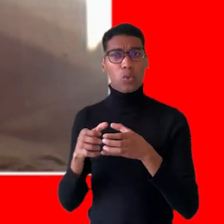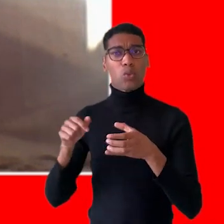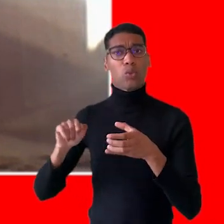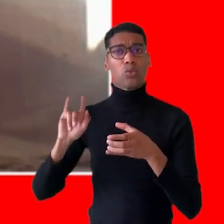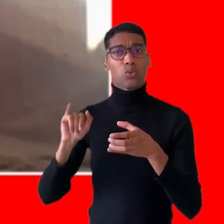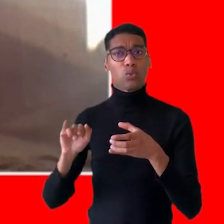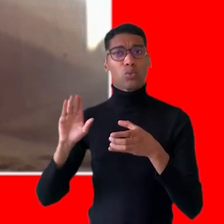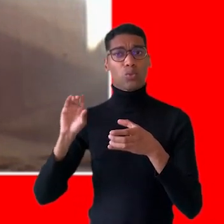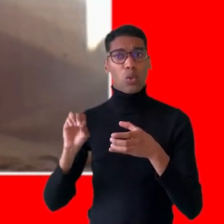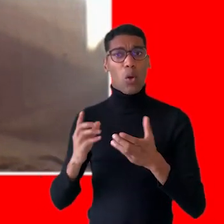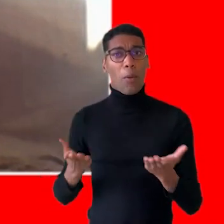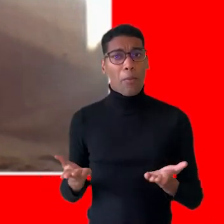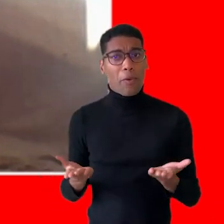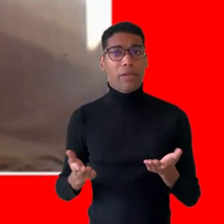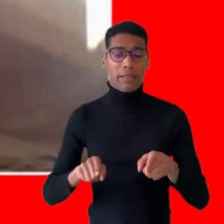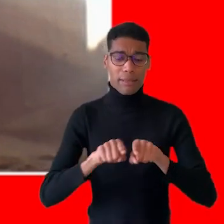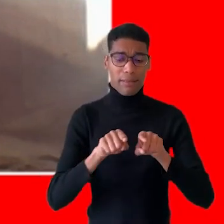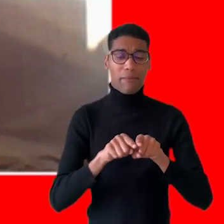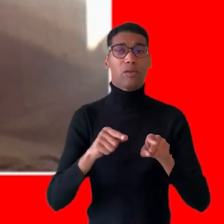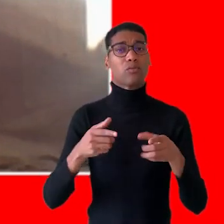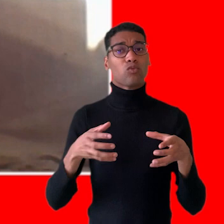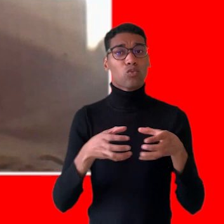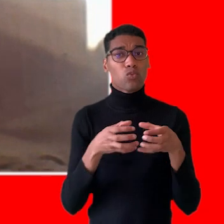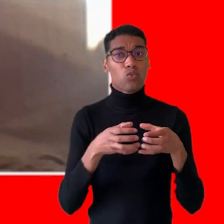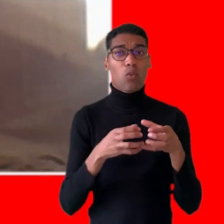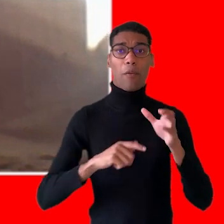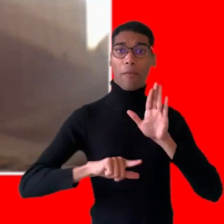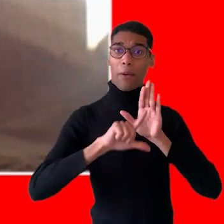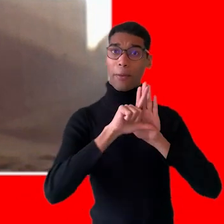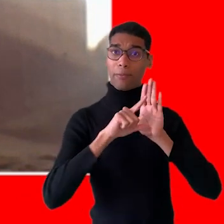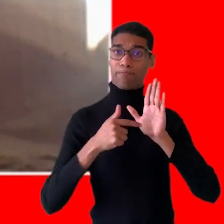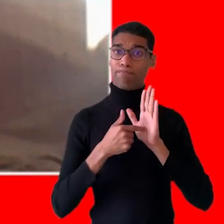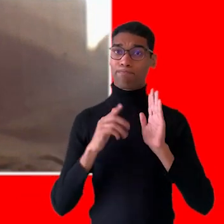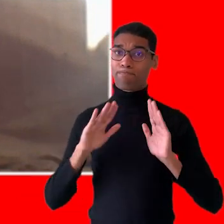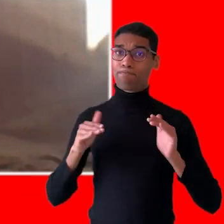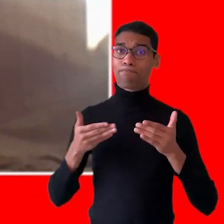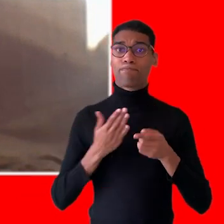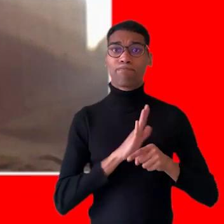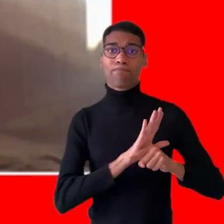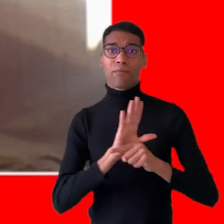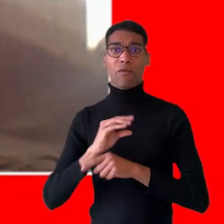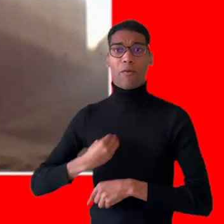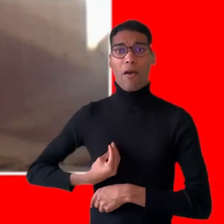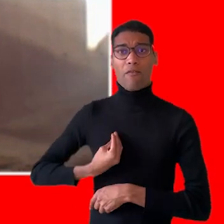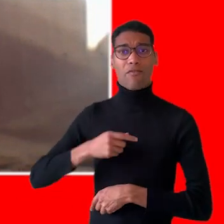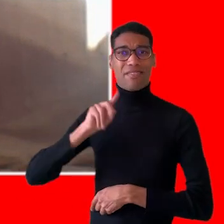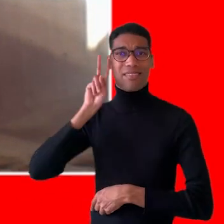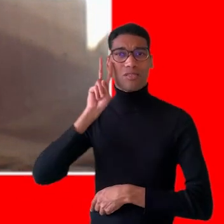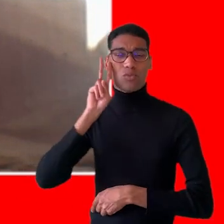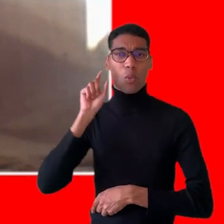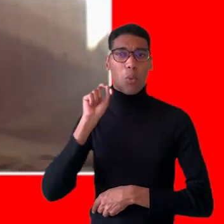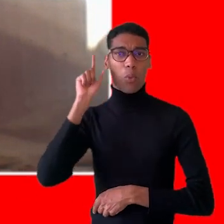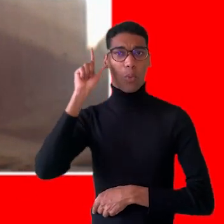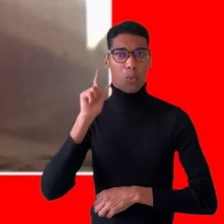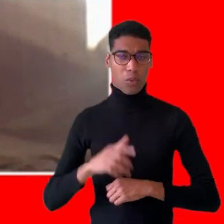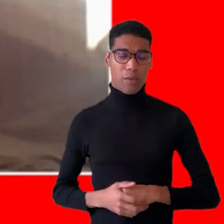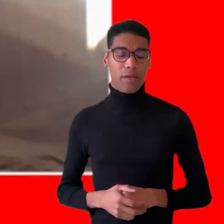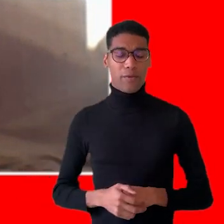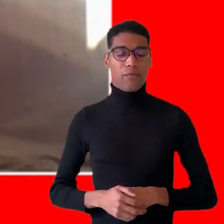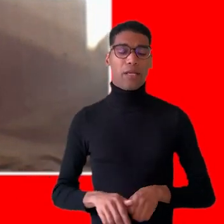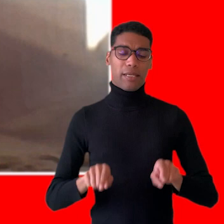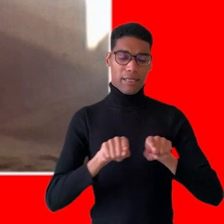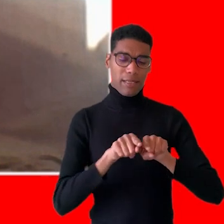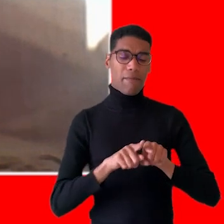quilombos modernos, os quilombos das legislações, né, sobre a nossa história, da nossa cultura, sobre